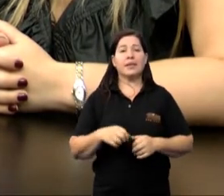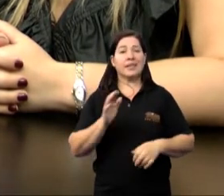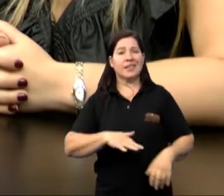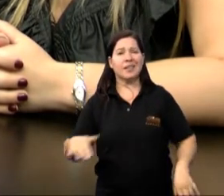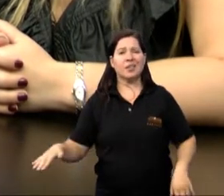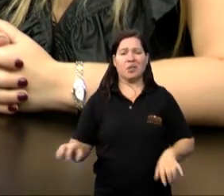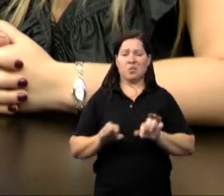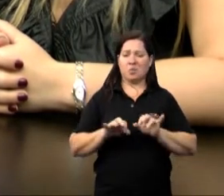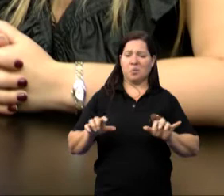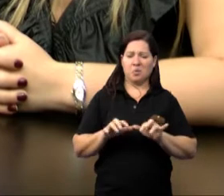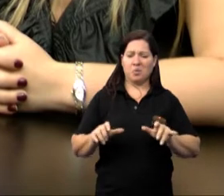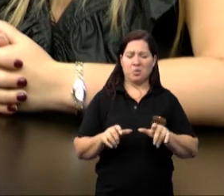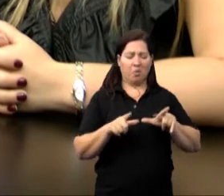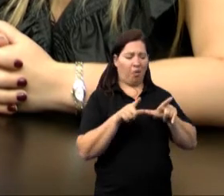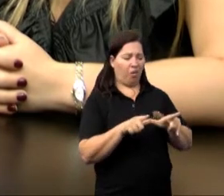num tablet